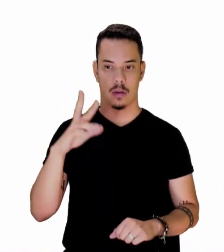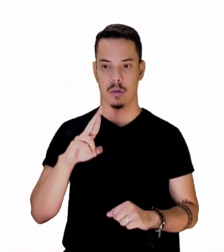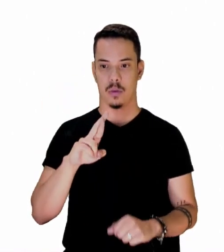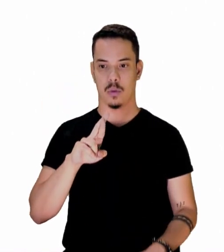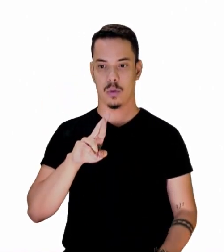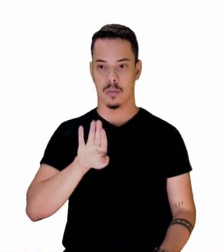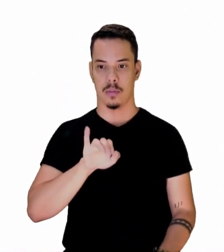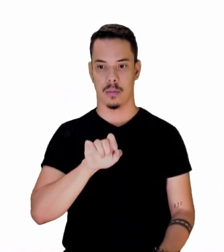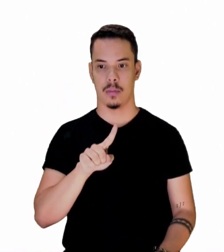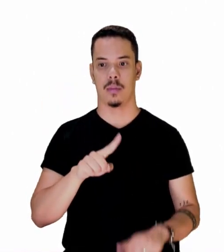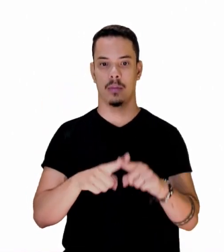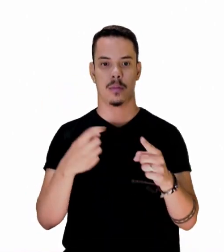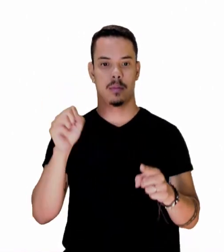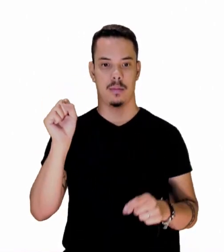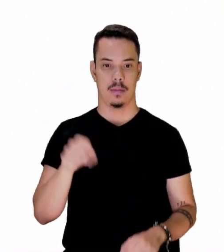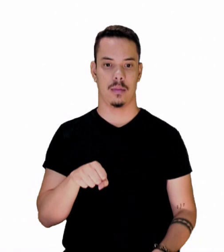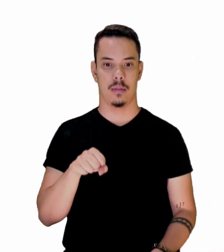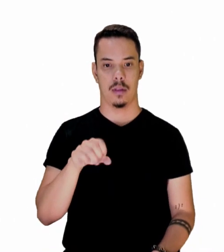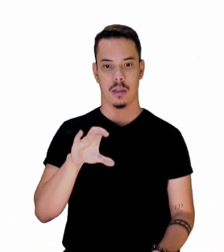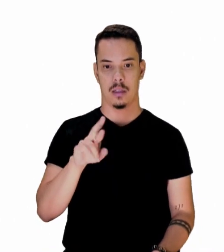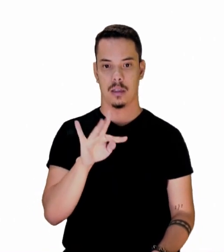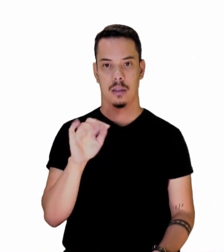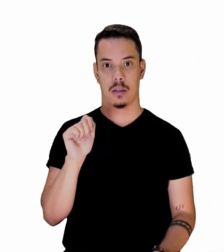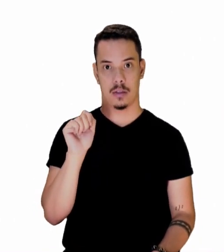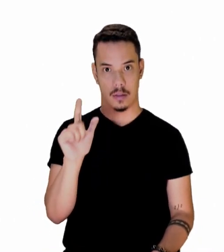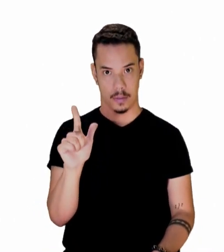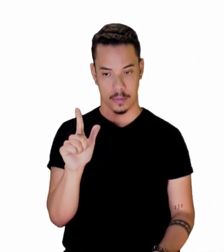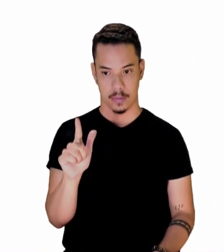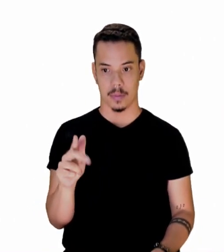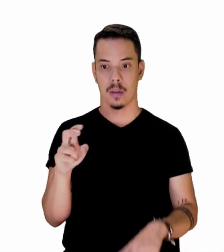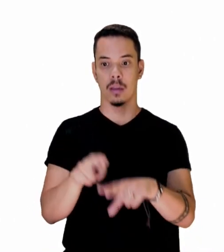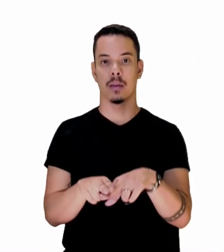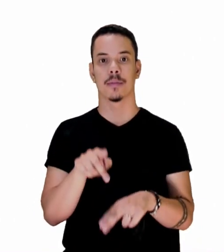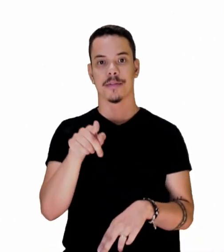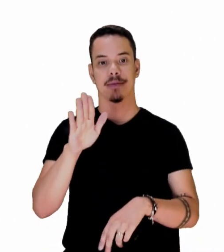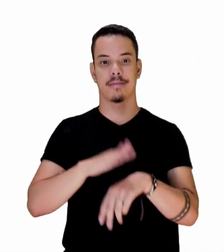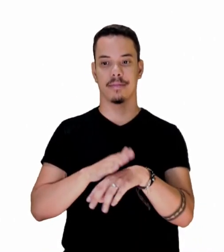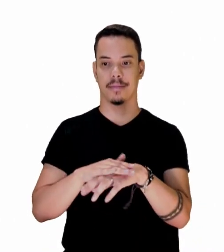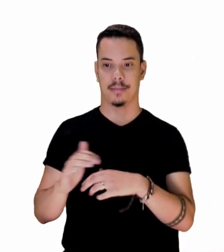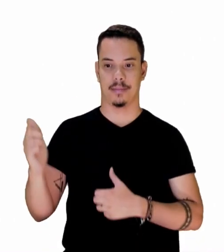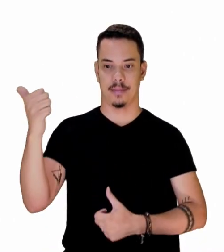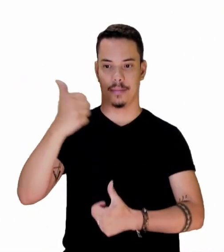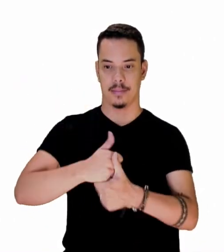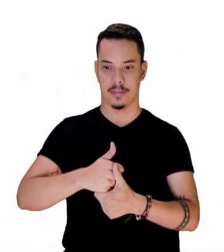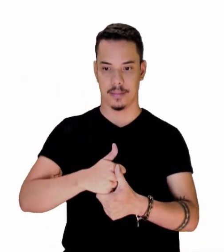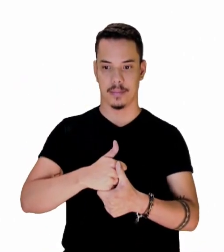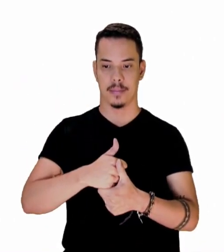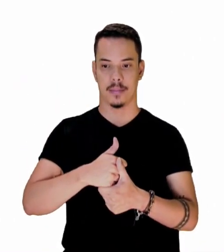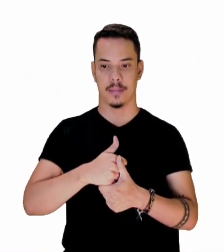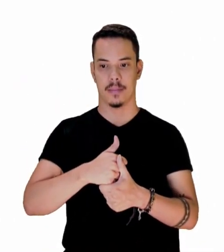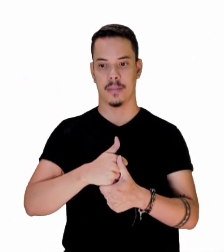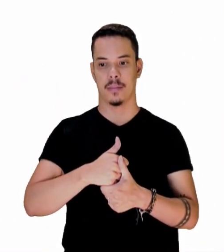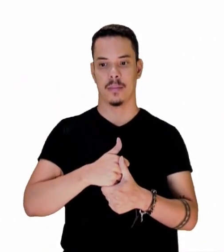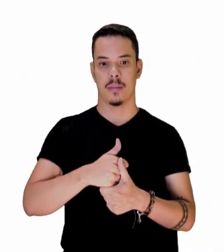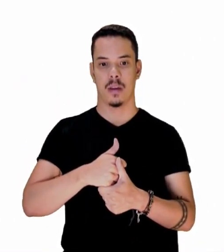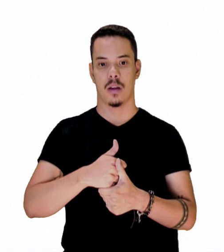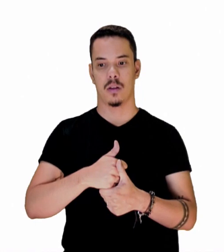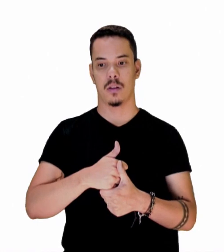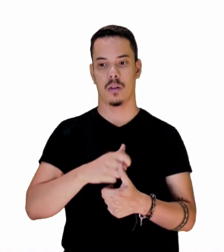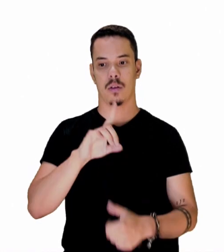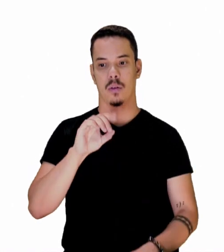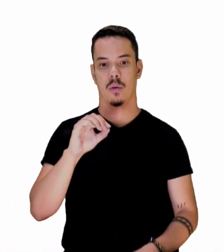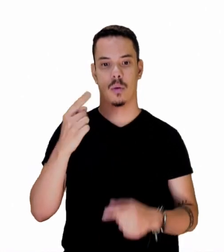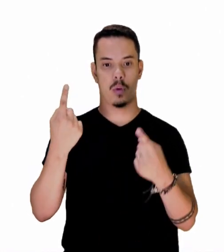mas sim cristal. Então, quando você substituir, né, por do